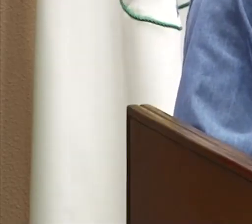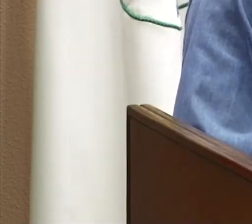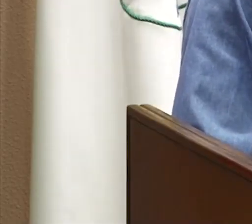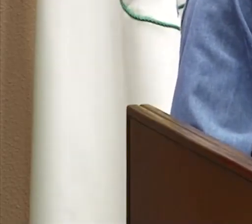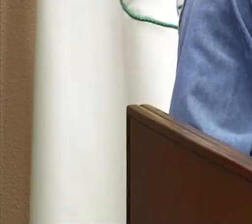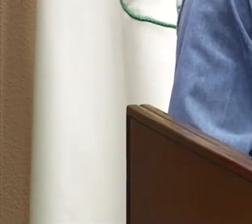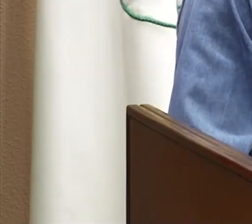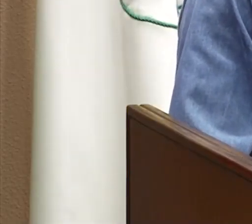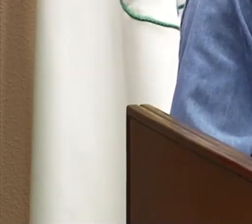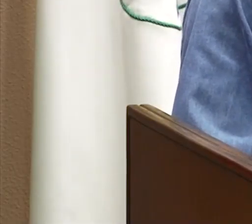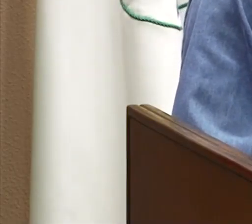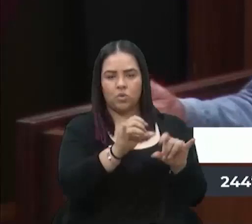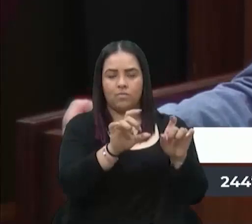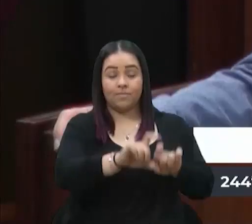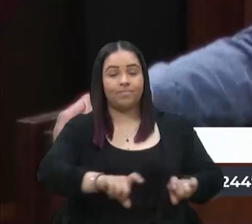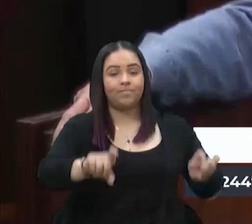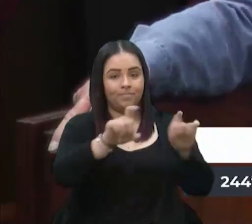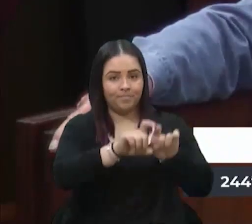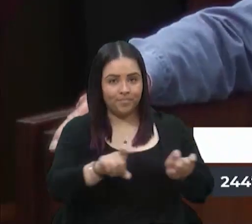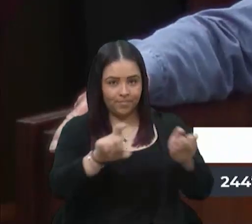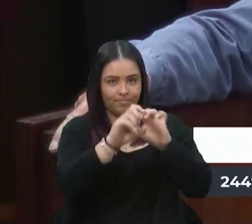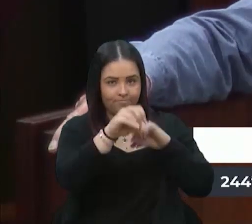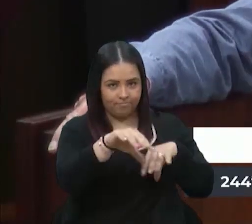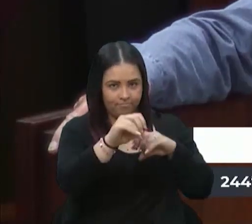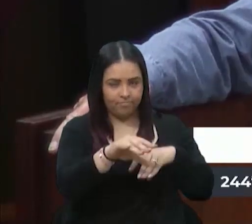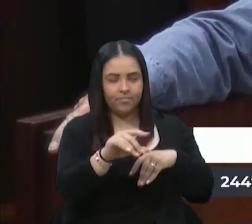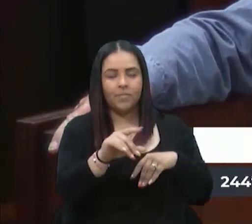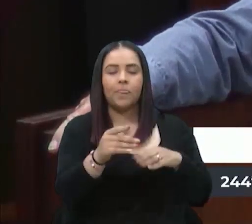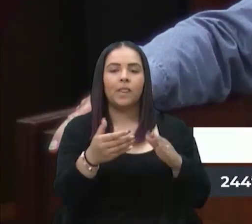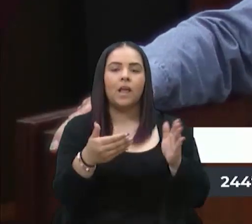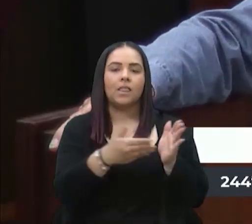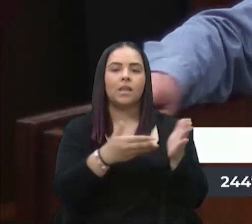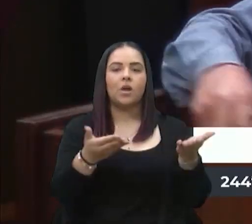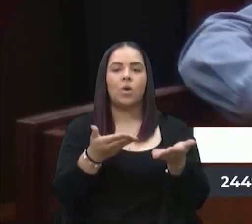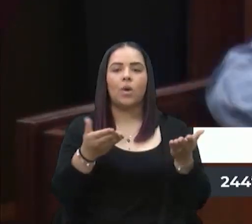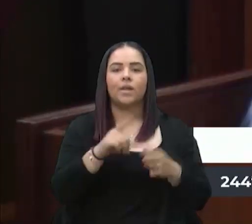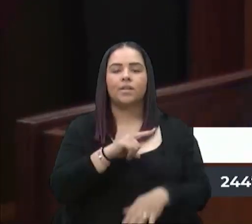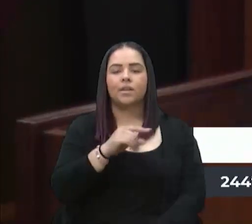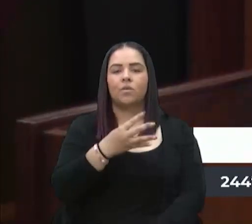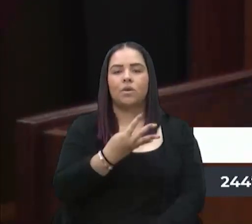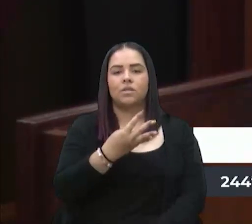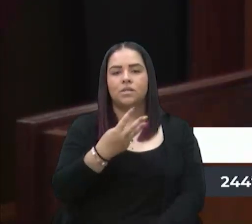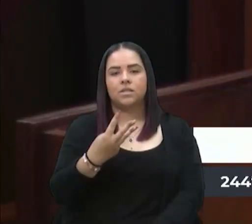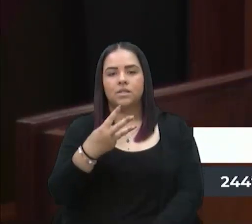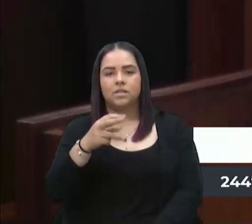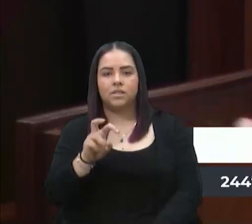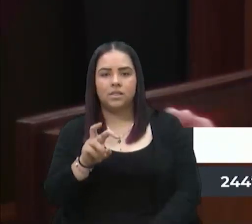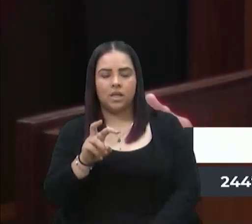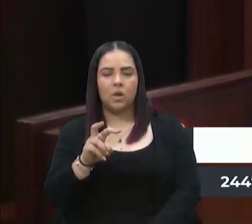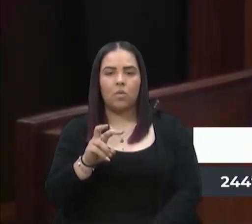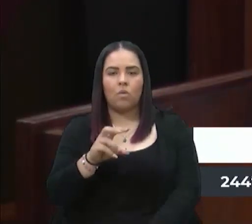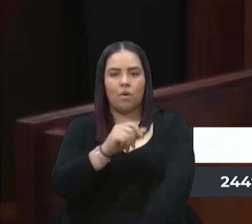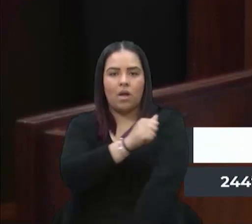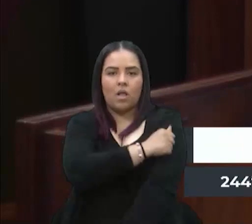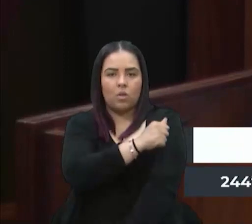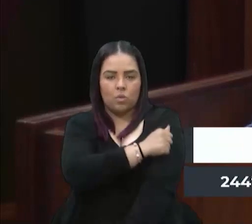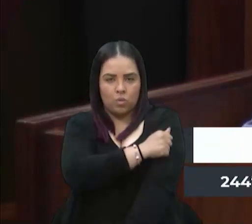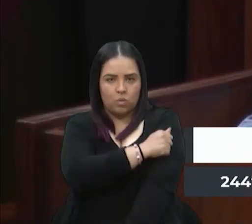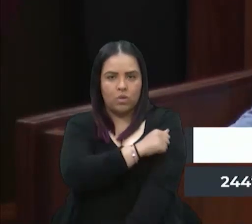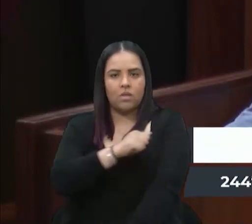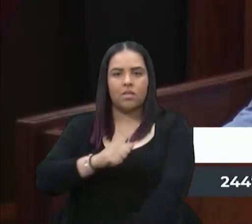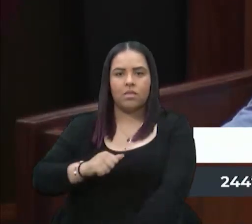vereador Gilfredo de Camilles. A escola atende atualmente 435 estudantes das